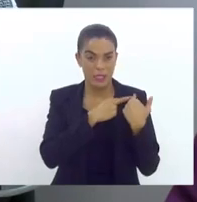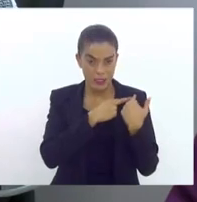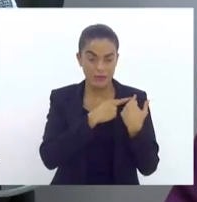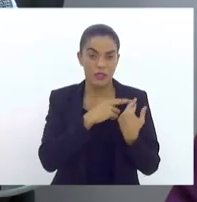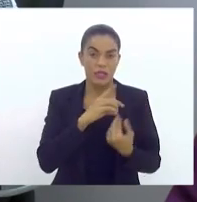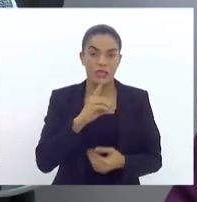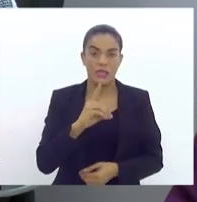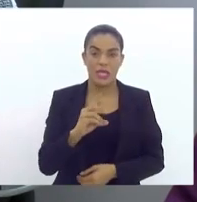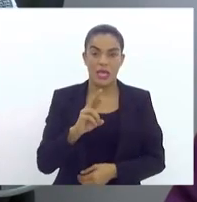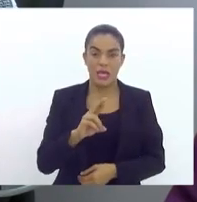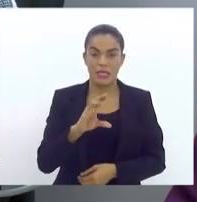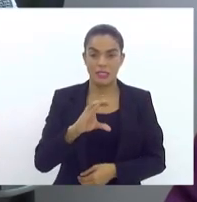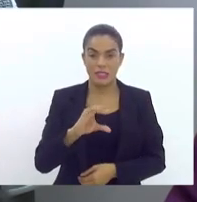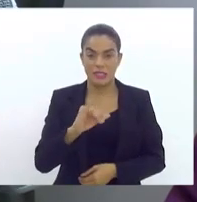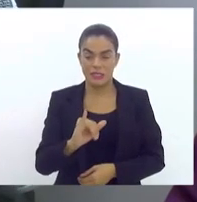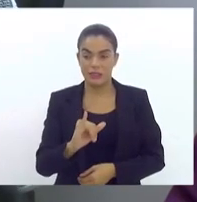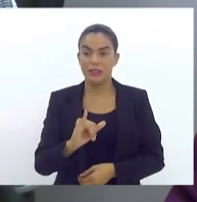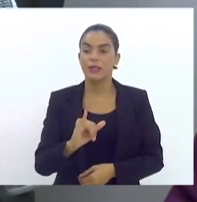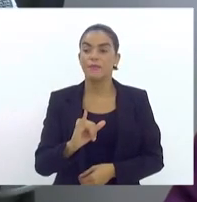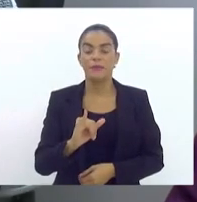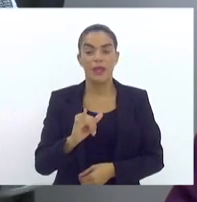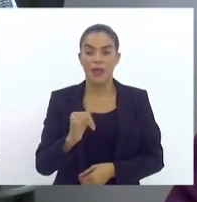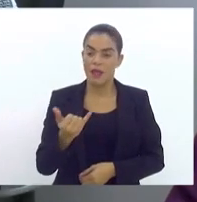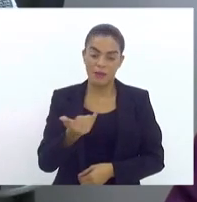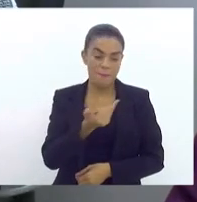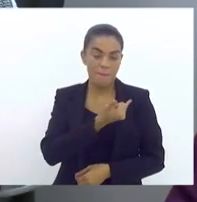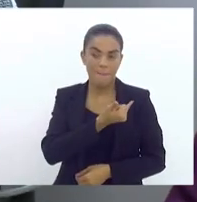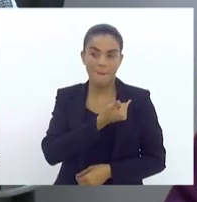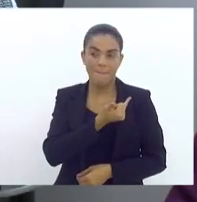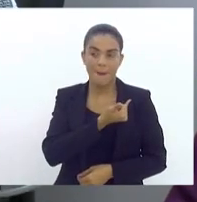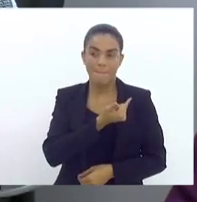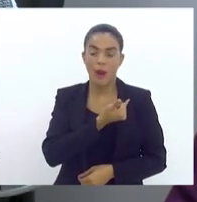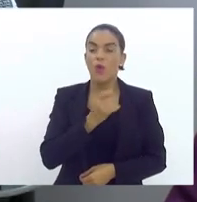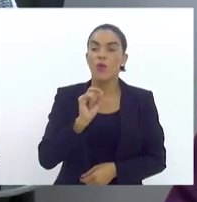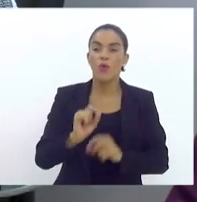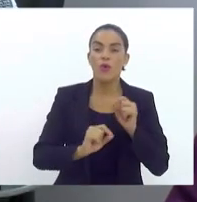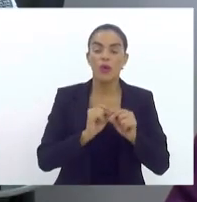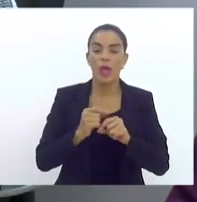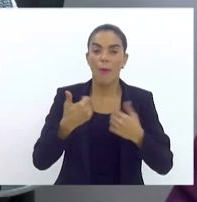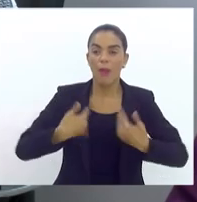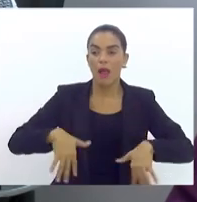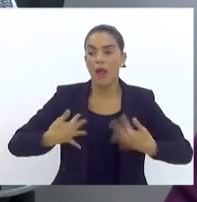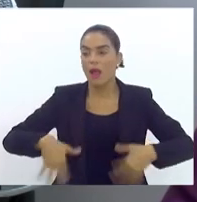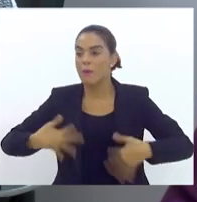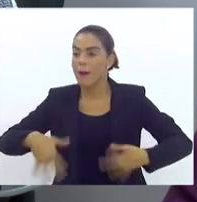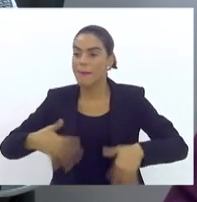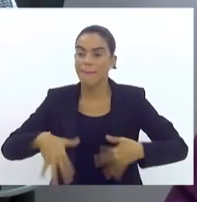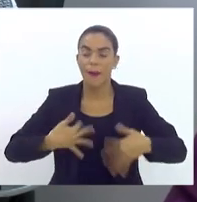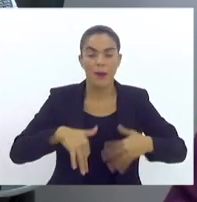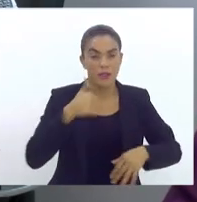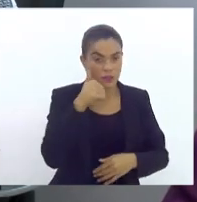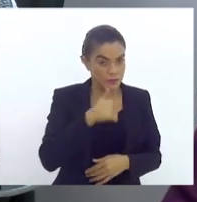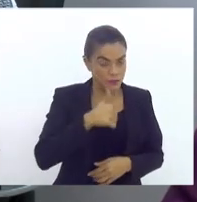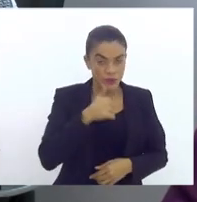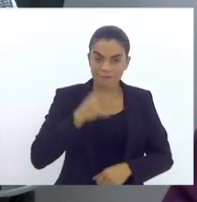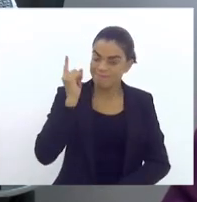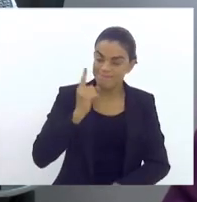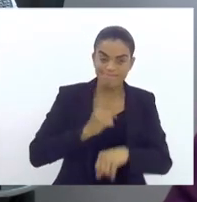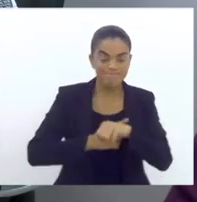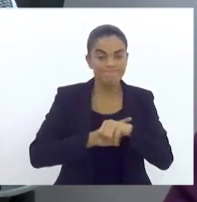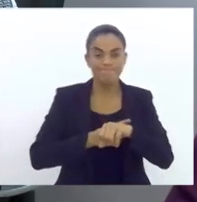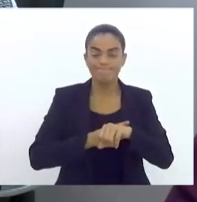pela drtci nos fez um alerta é a aflição das mulheres É no sentido de